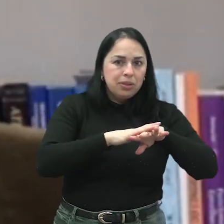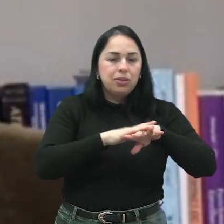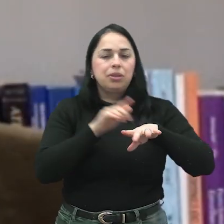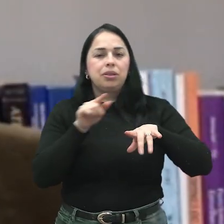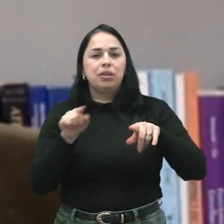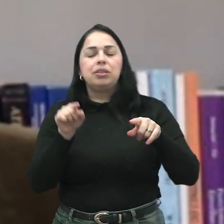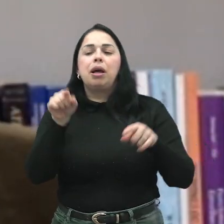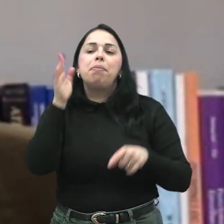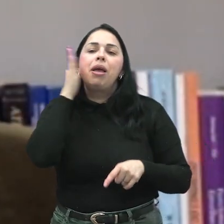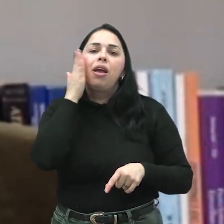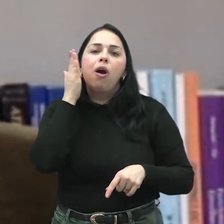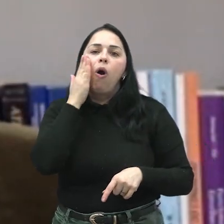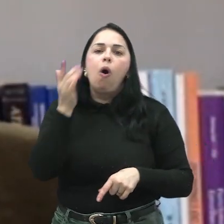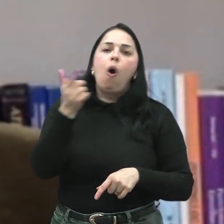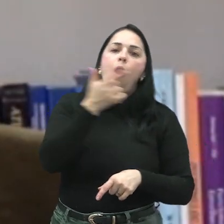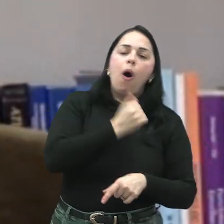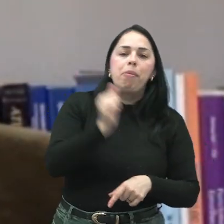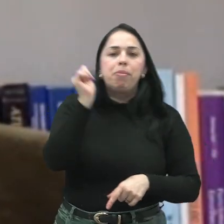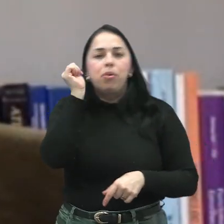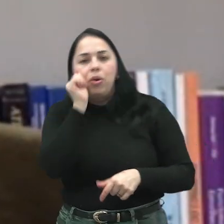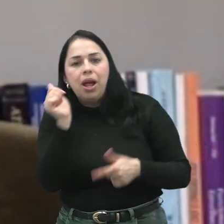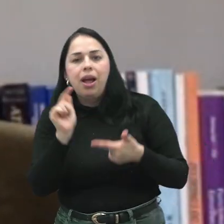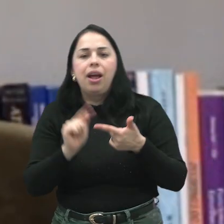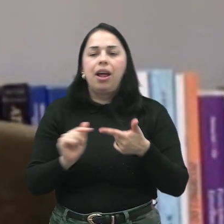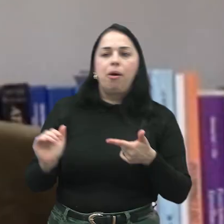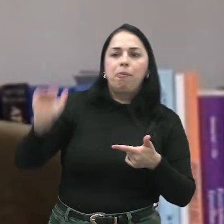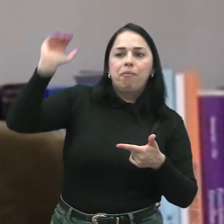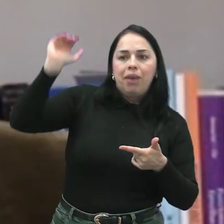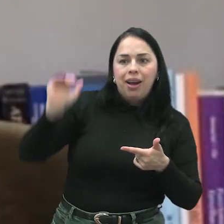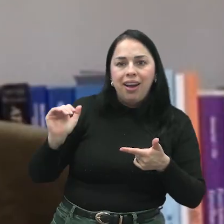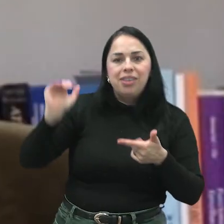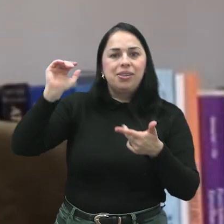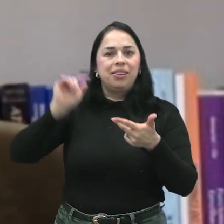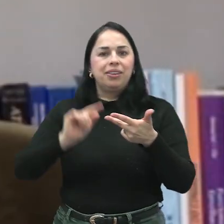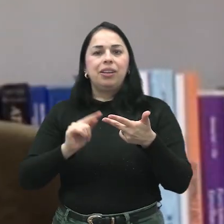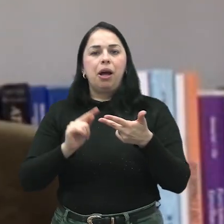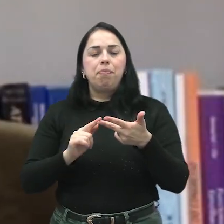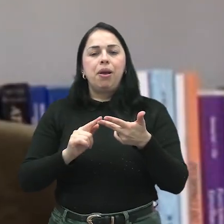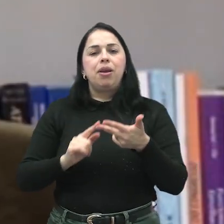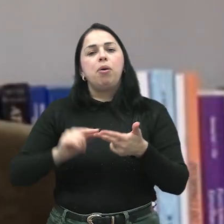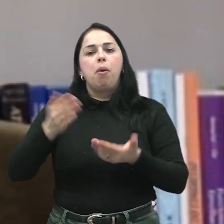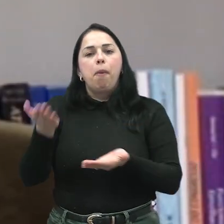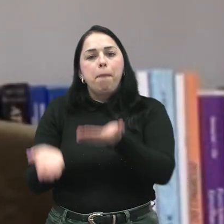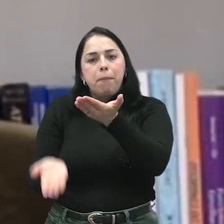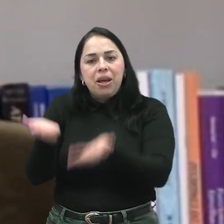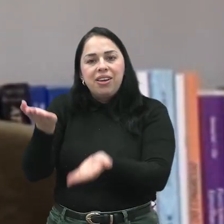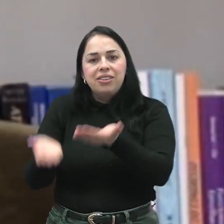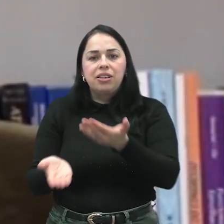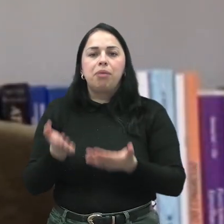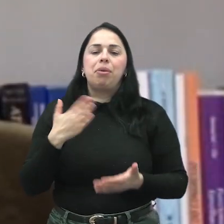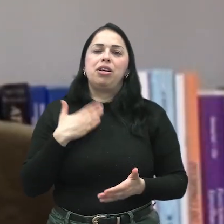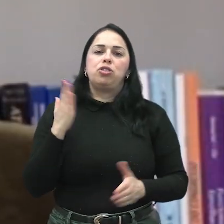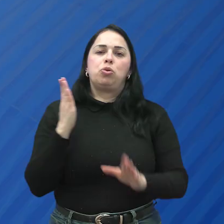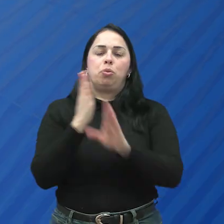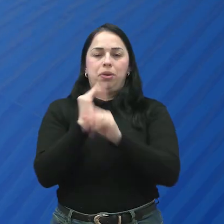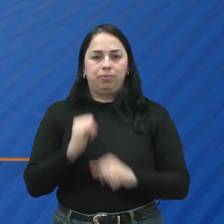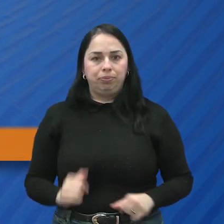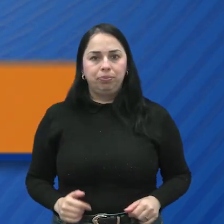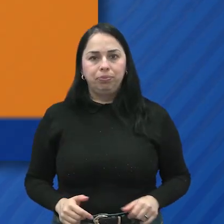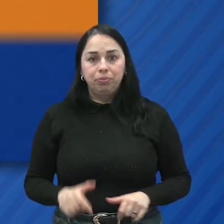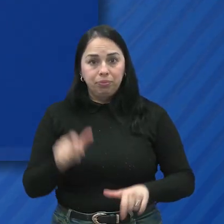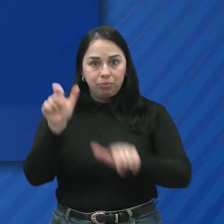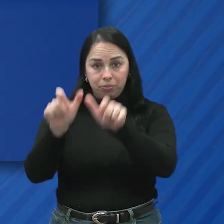dados de idade, sexo, raça, peso e altura, nós conseguimos estimar a massa muscular dessas pessoas idosas.